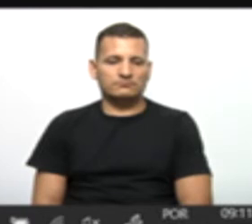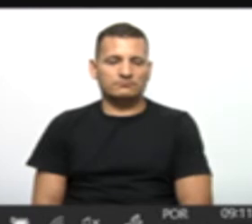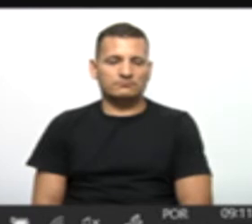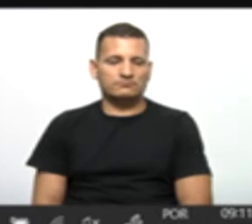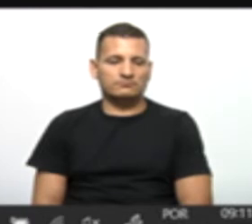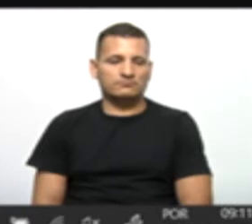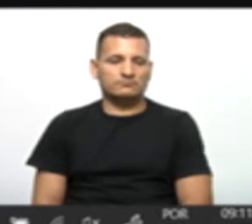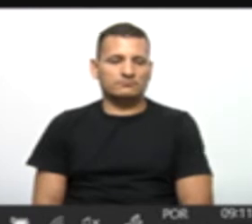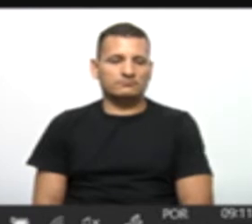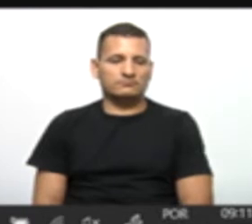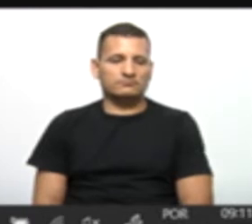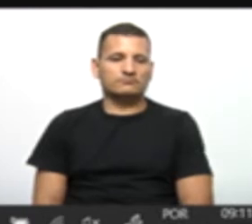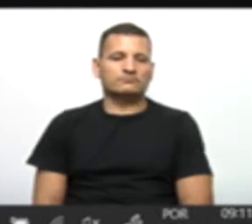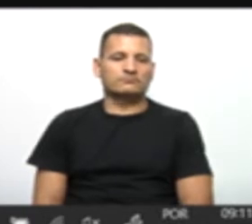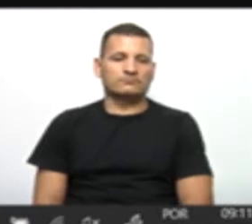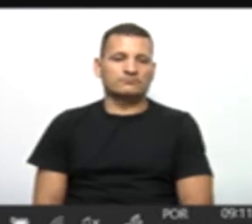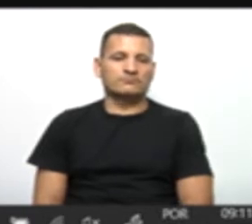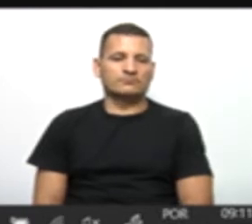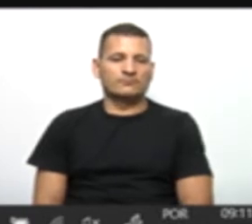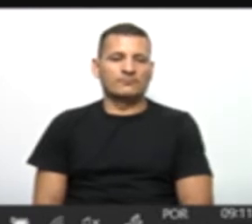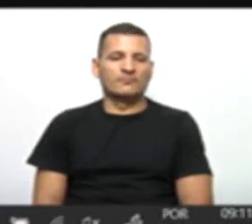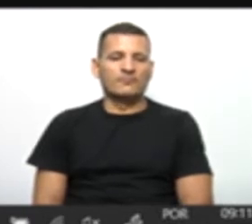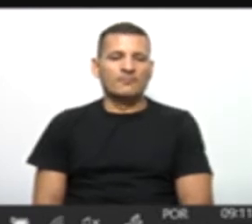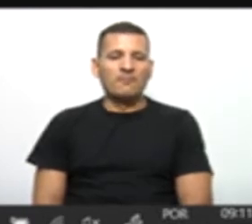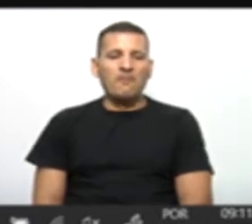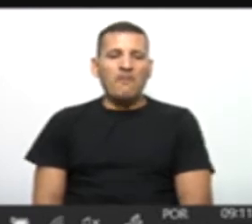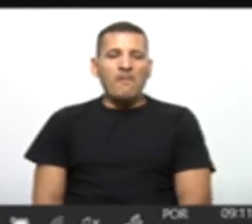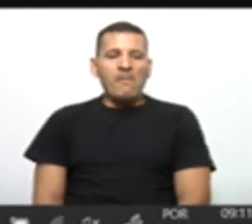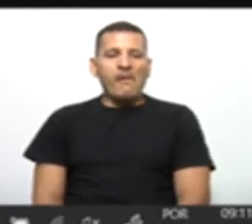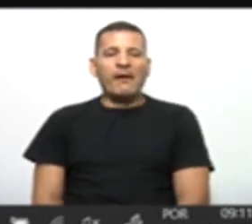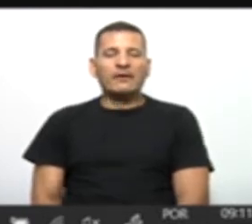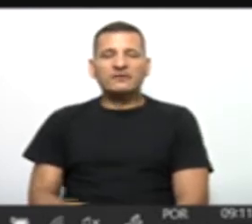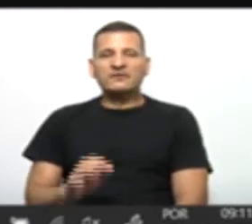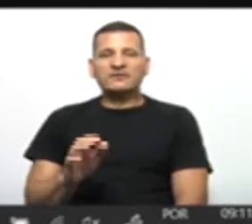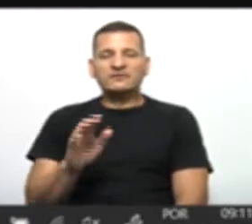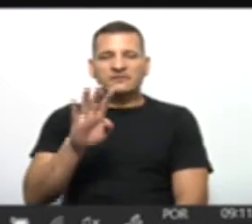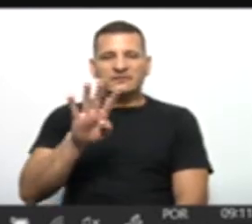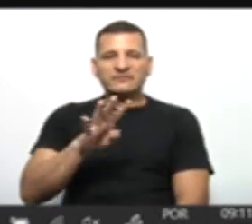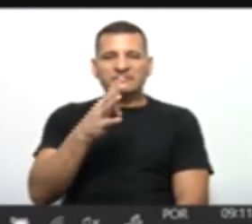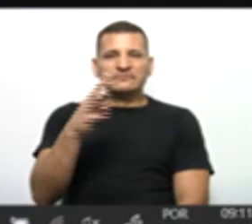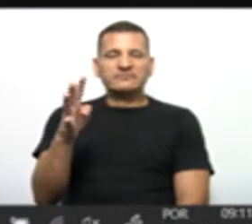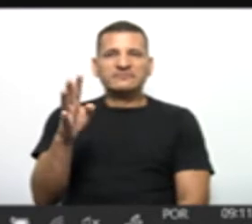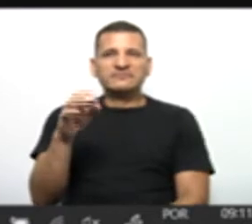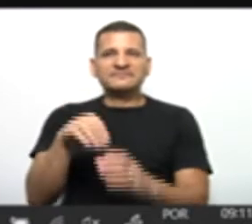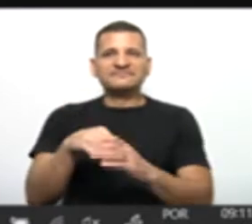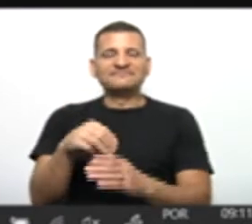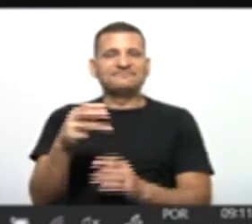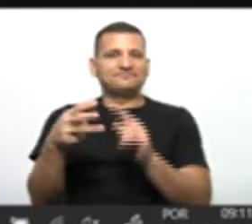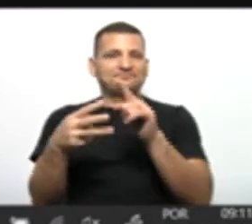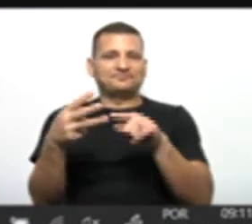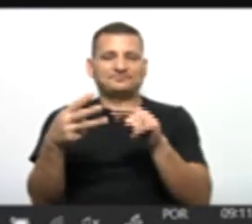aqui, e nós temos aqui, criamos o nosso banco de dados, e temos aqui 3 tabelas, carro, cliente e